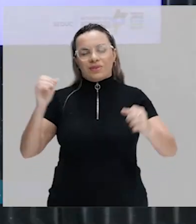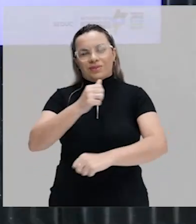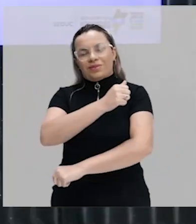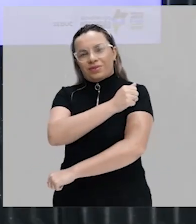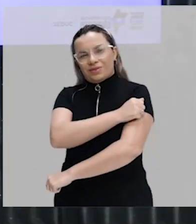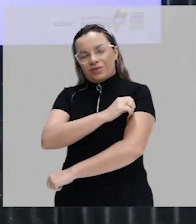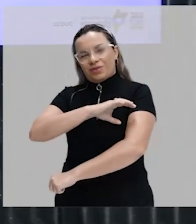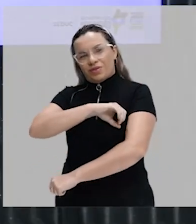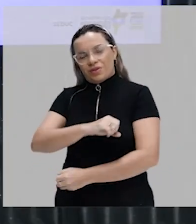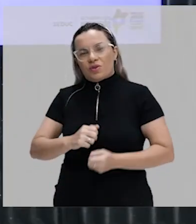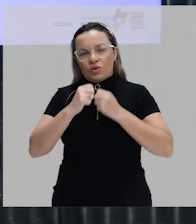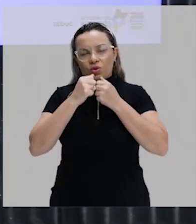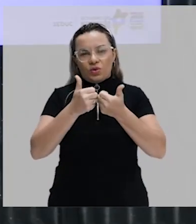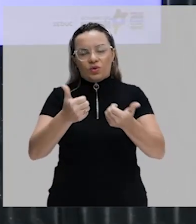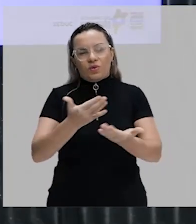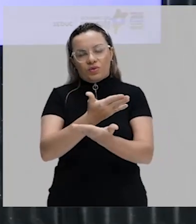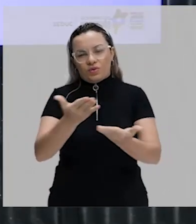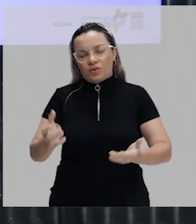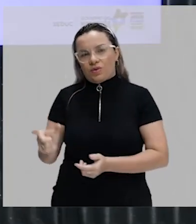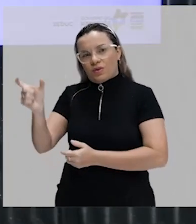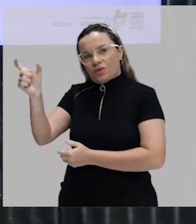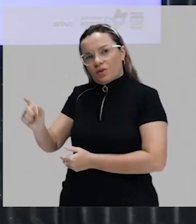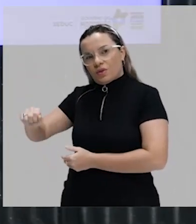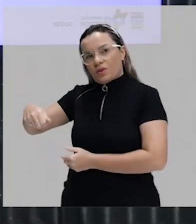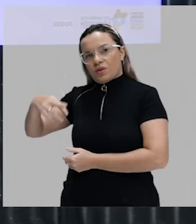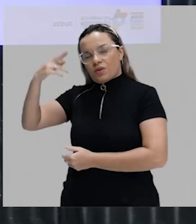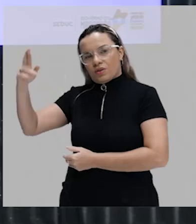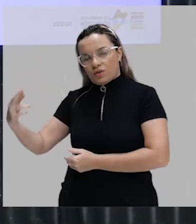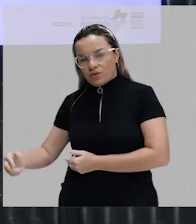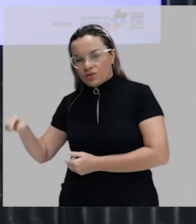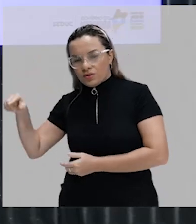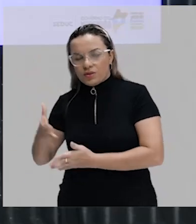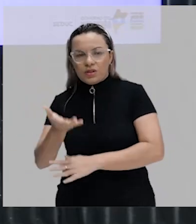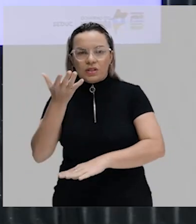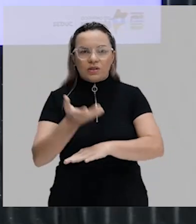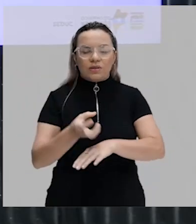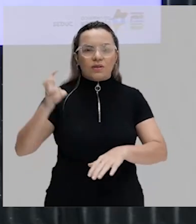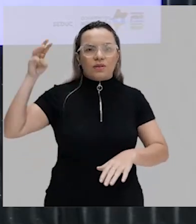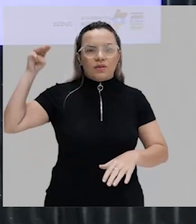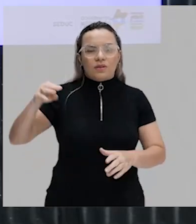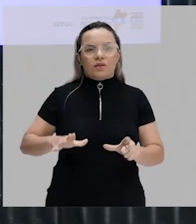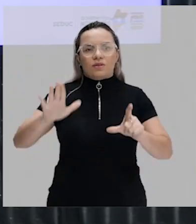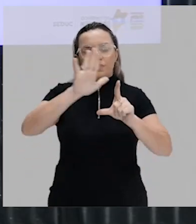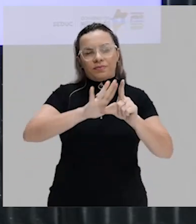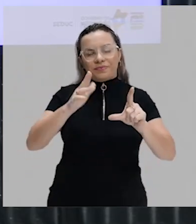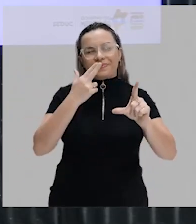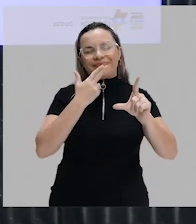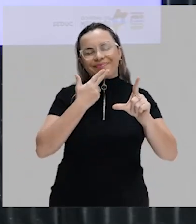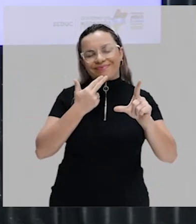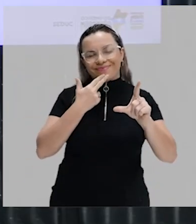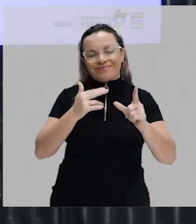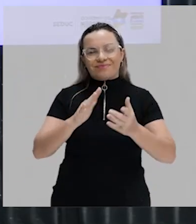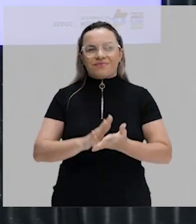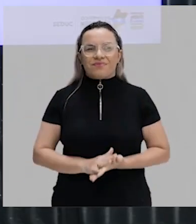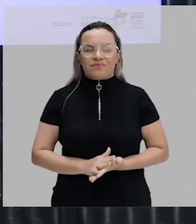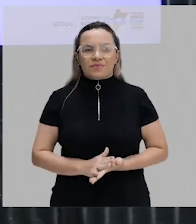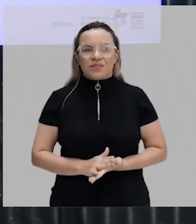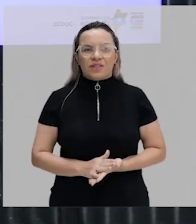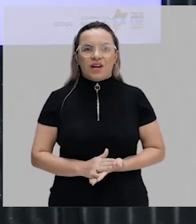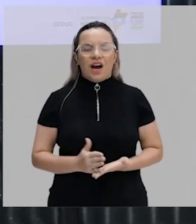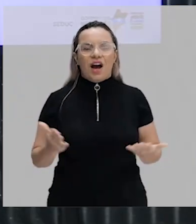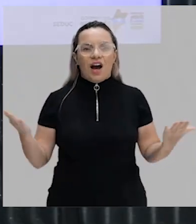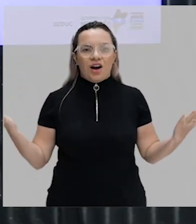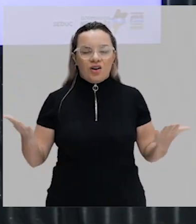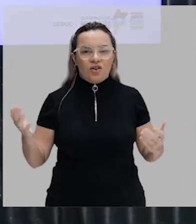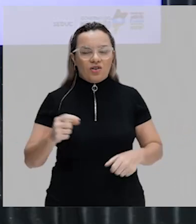aí, meus amores, tudo bem com vocês? Eu sou a professora Renata Fex, sou a professora de matemática da plataforma Gonçalves Dias e, neste momento,